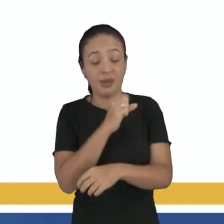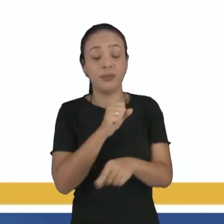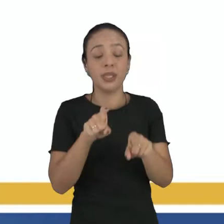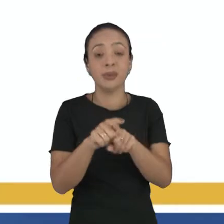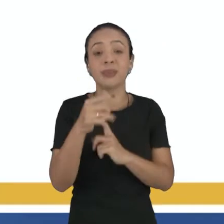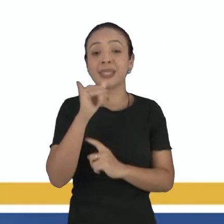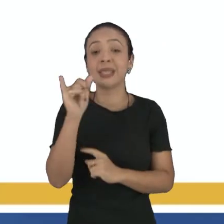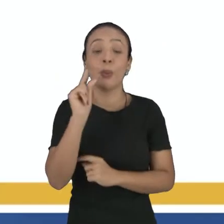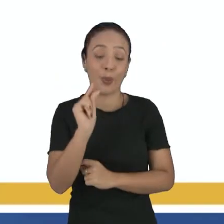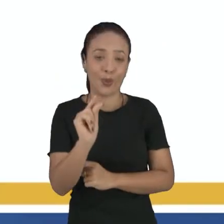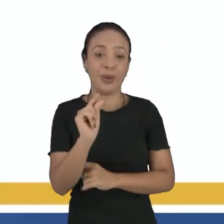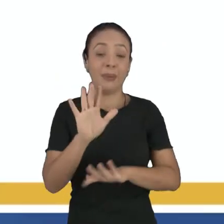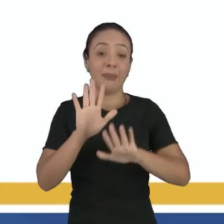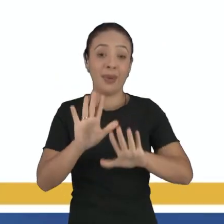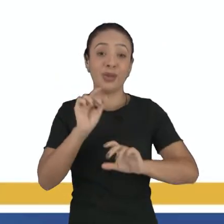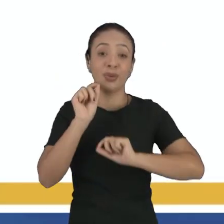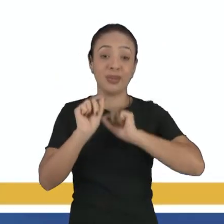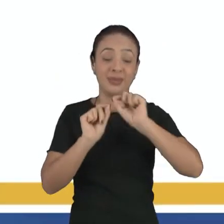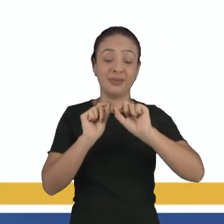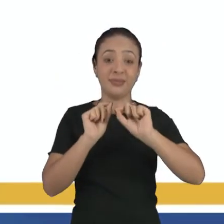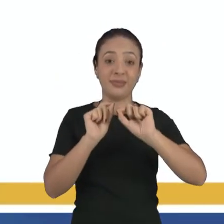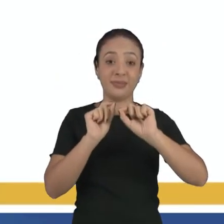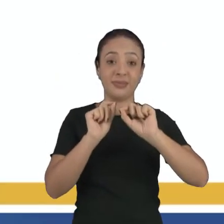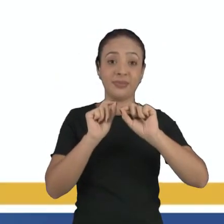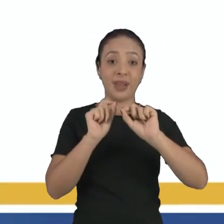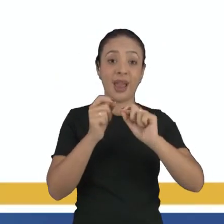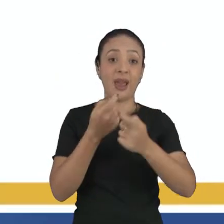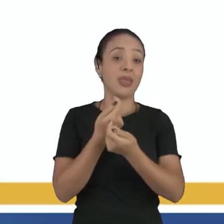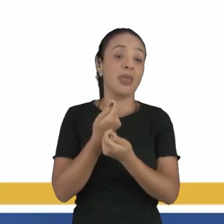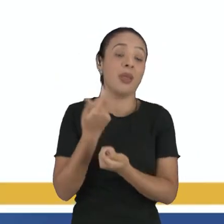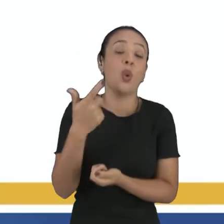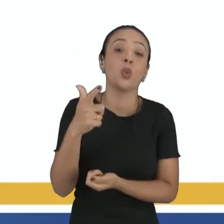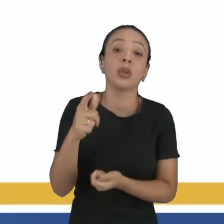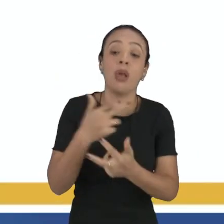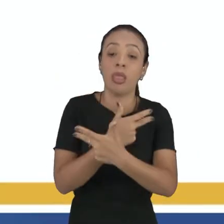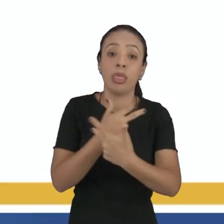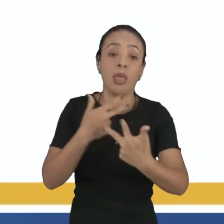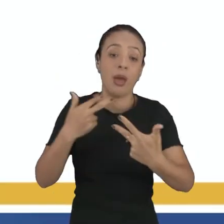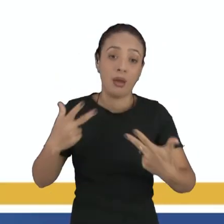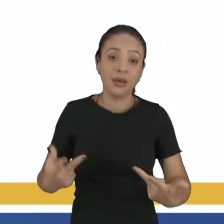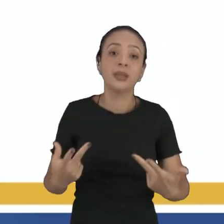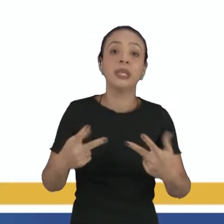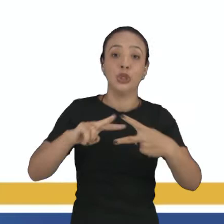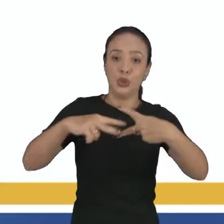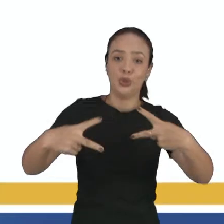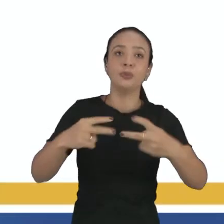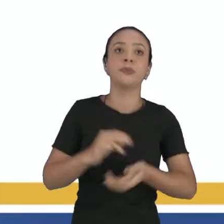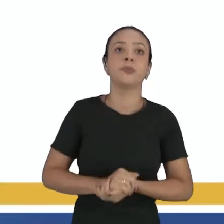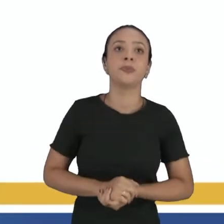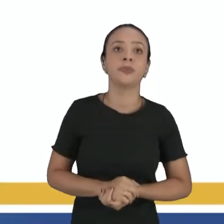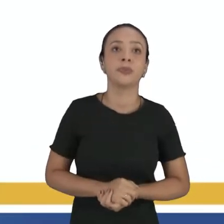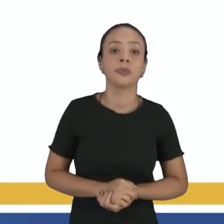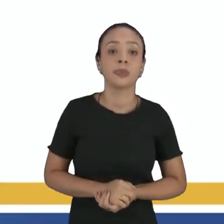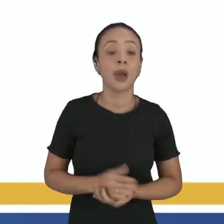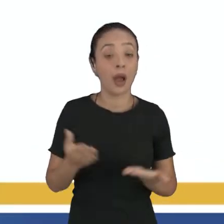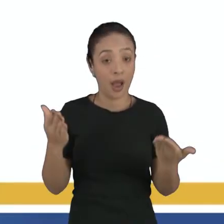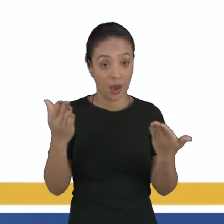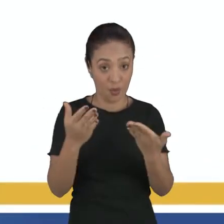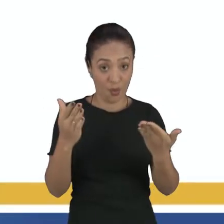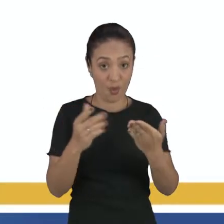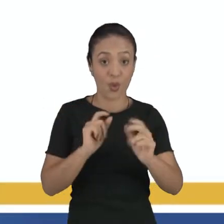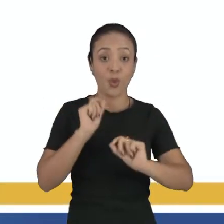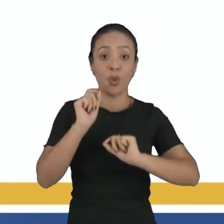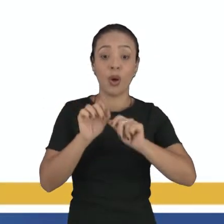menos energia, porém ela não permite variabilidade genética, tá? Falando um pouquinho agora